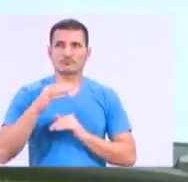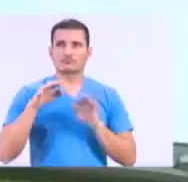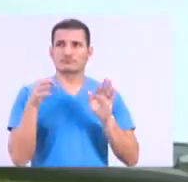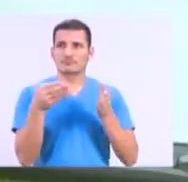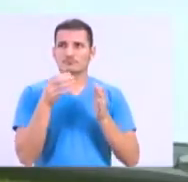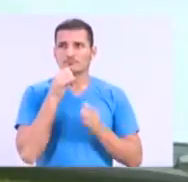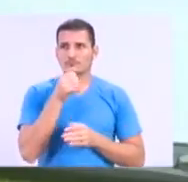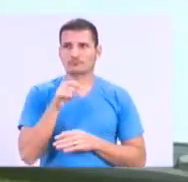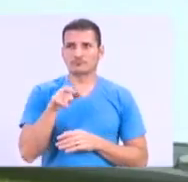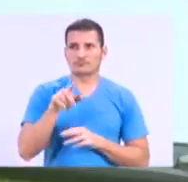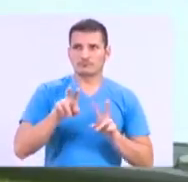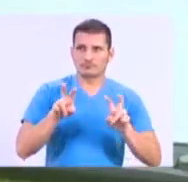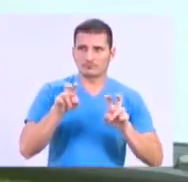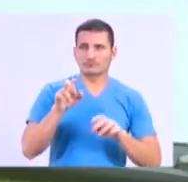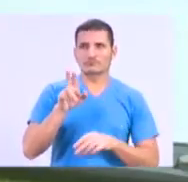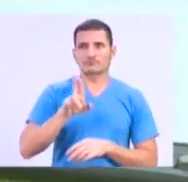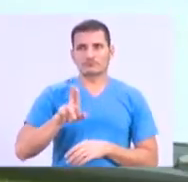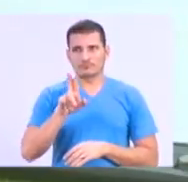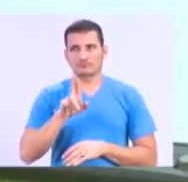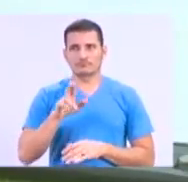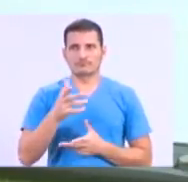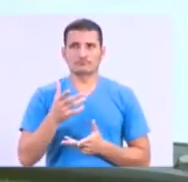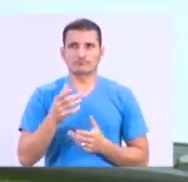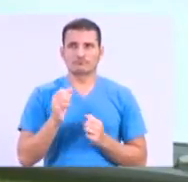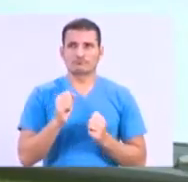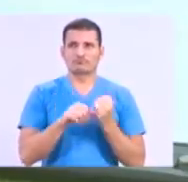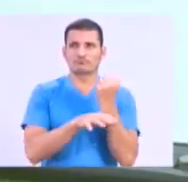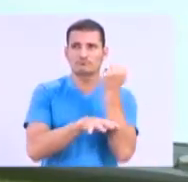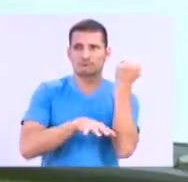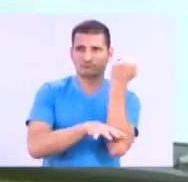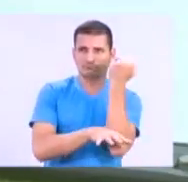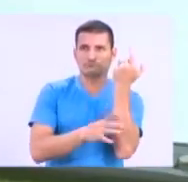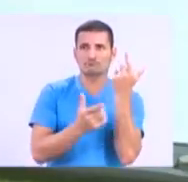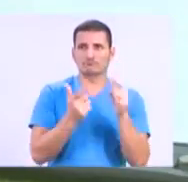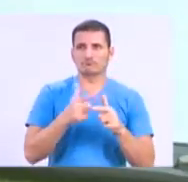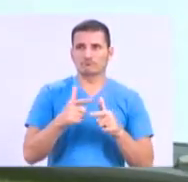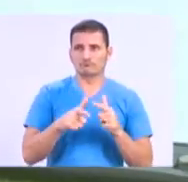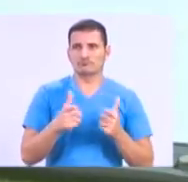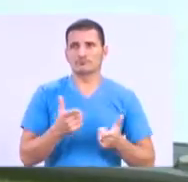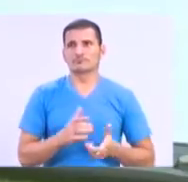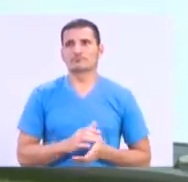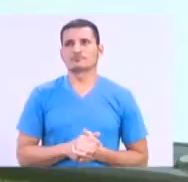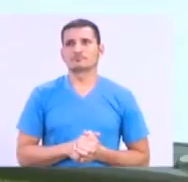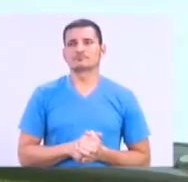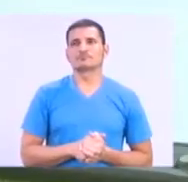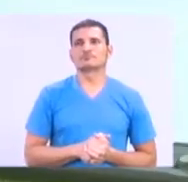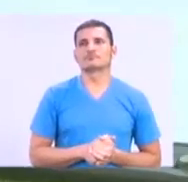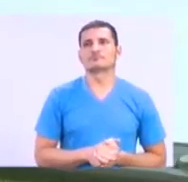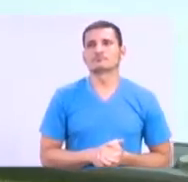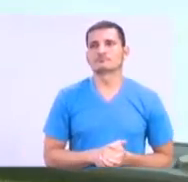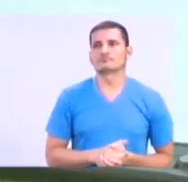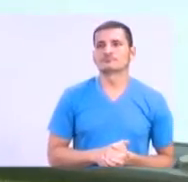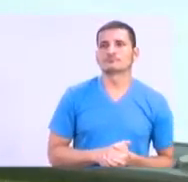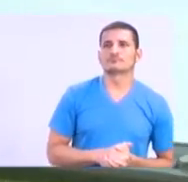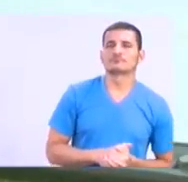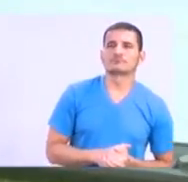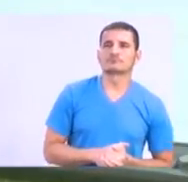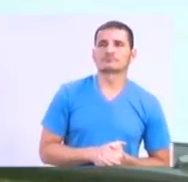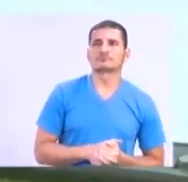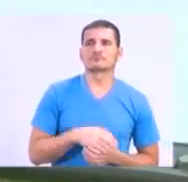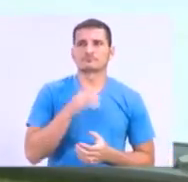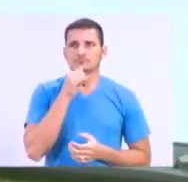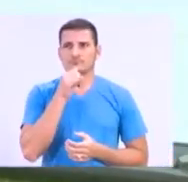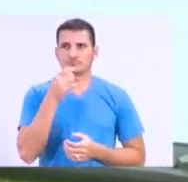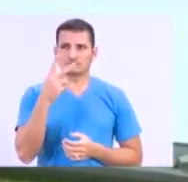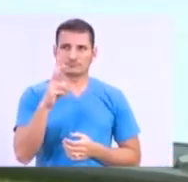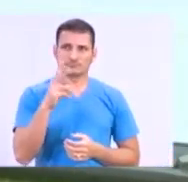computador, provavelmente o servidor não vai subir, né, que esse é o termo que a gente utiliza para quando o servidor não iniciou, né, então o seu servidor